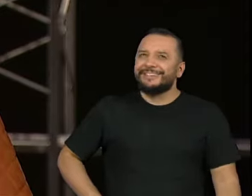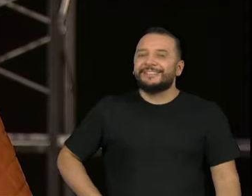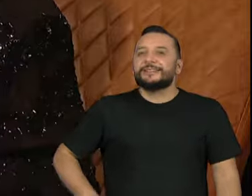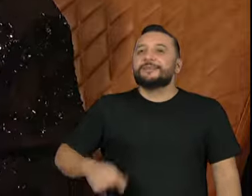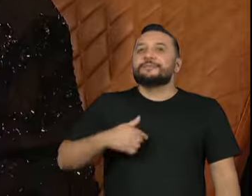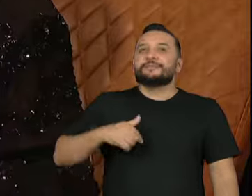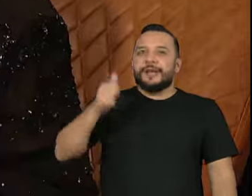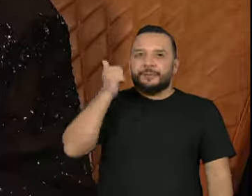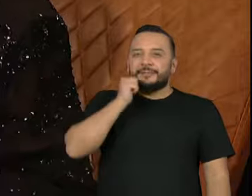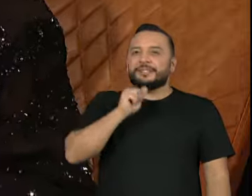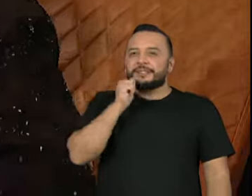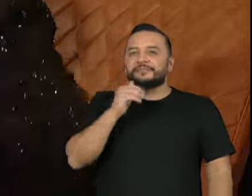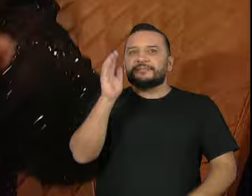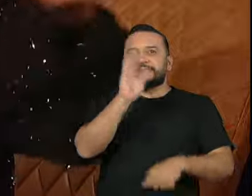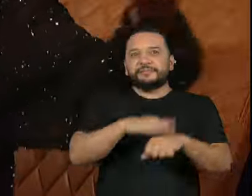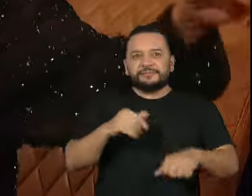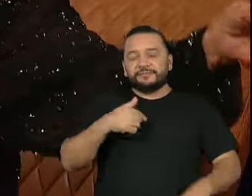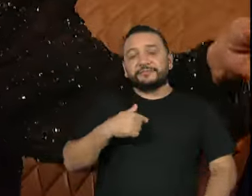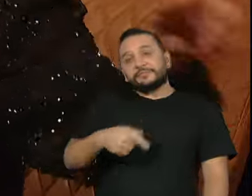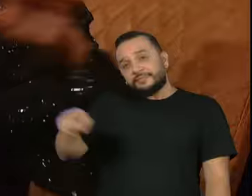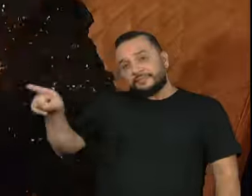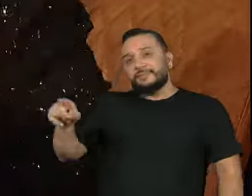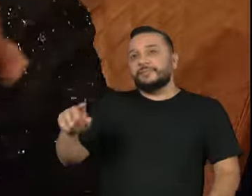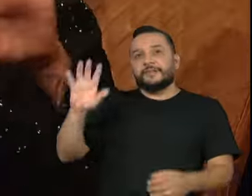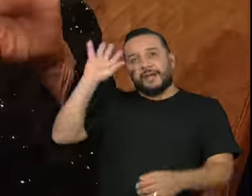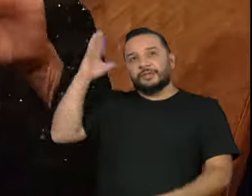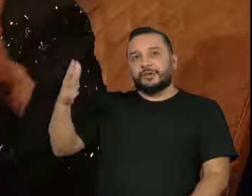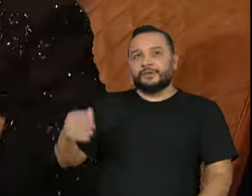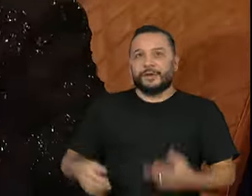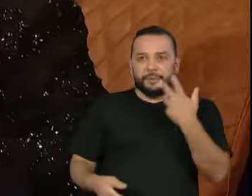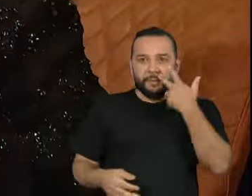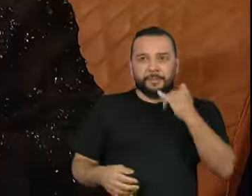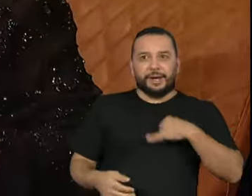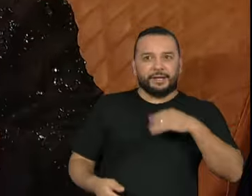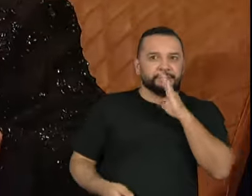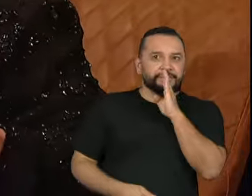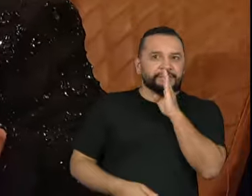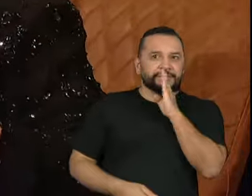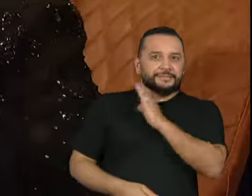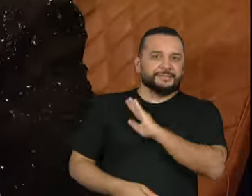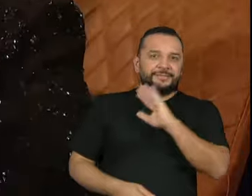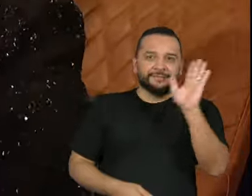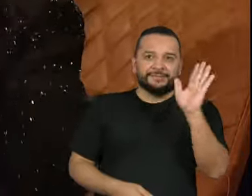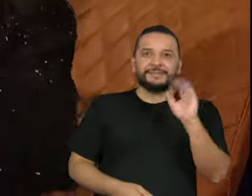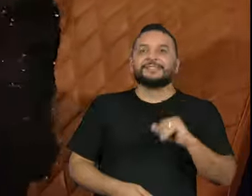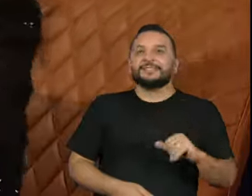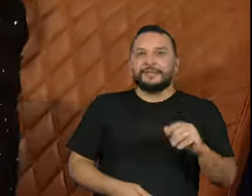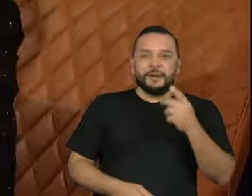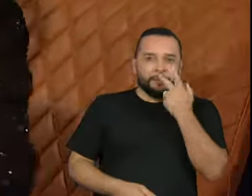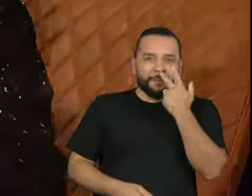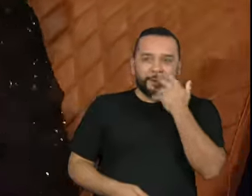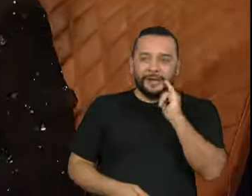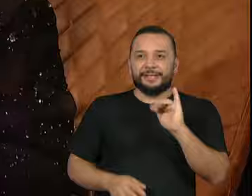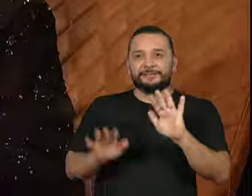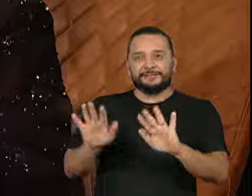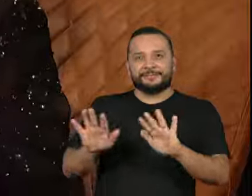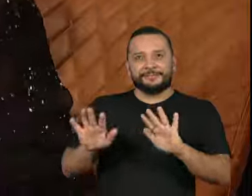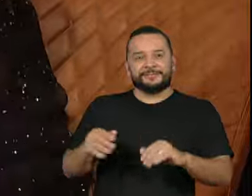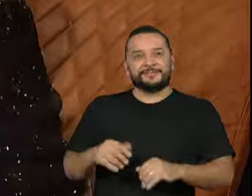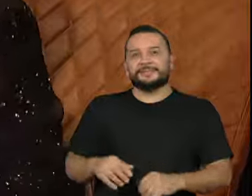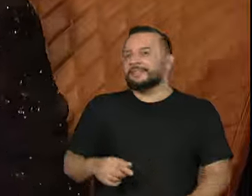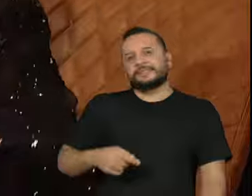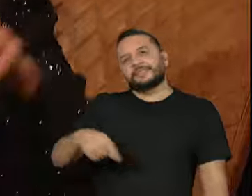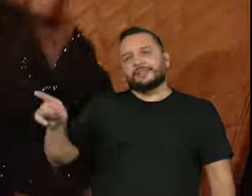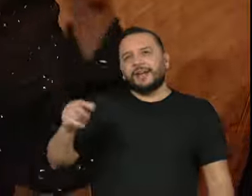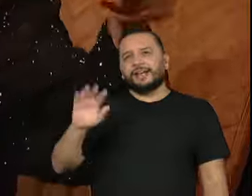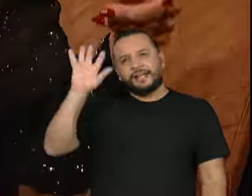me chama e diz assim, vai resolver. Meu pai quieto, né? Meu pai deixa ela. O pacificador. É, mamãe,